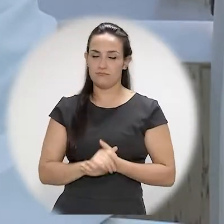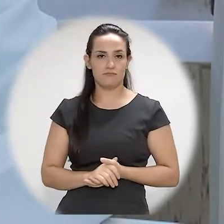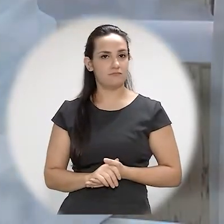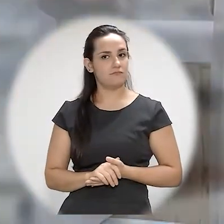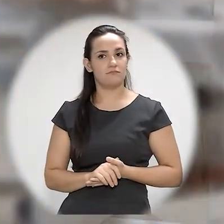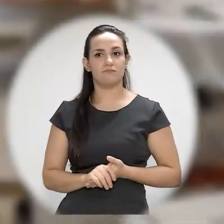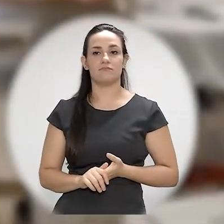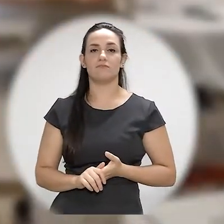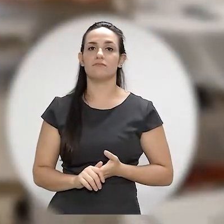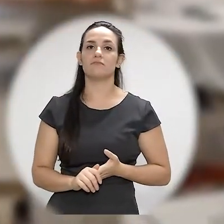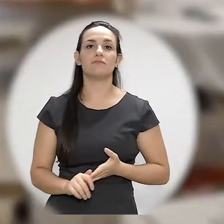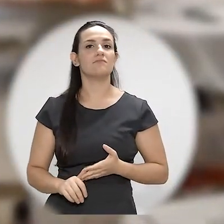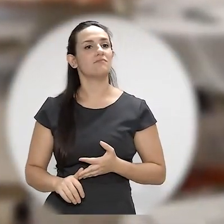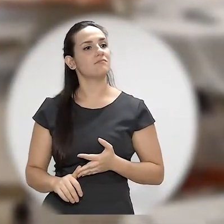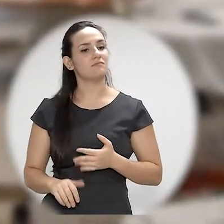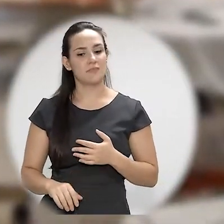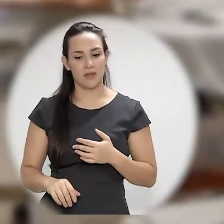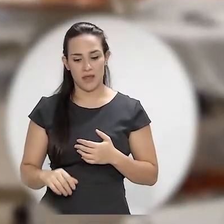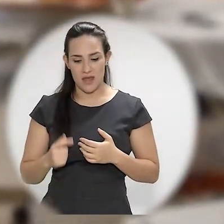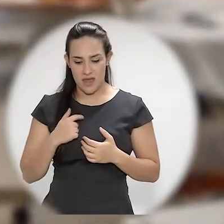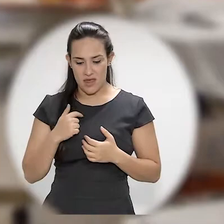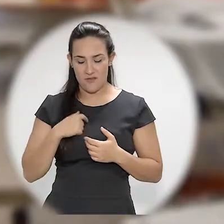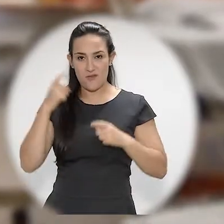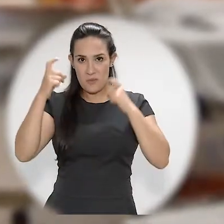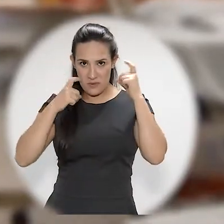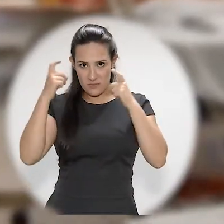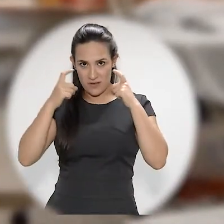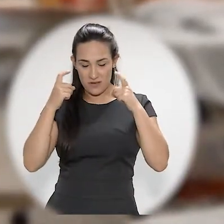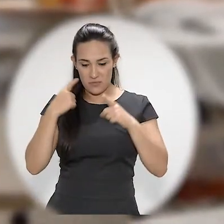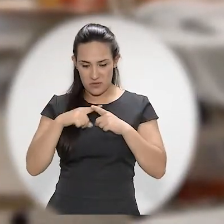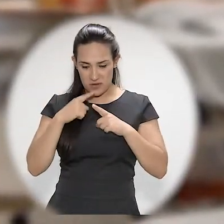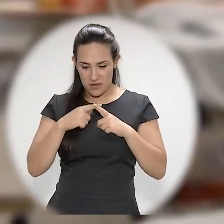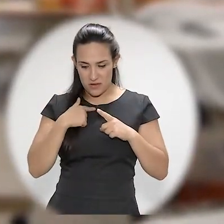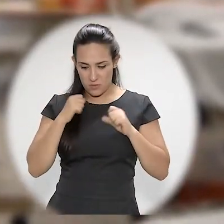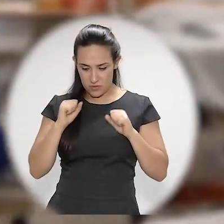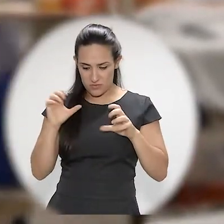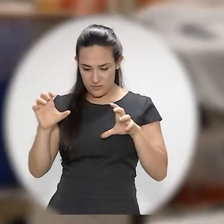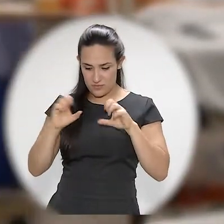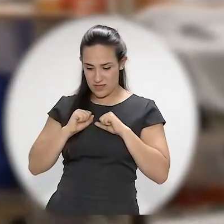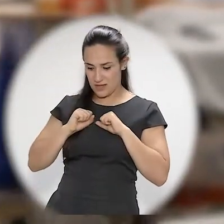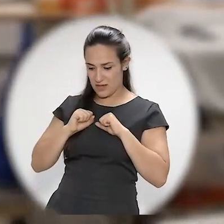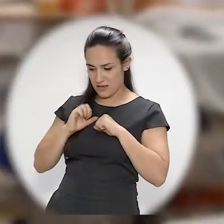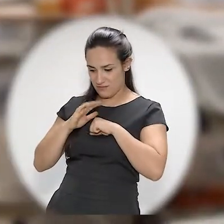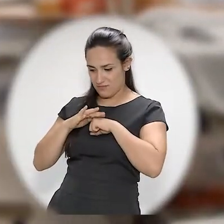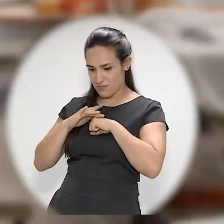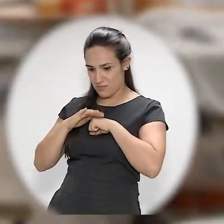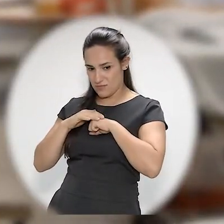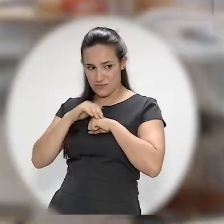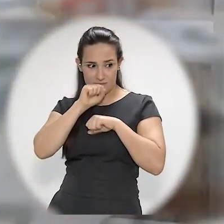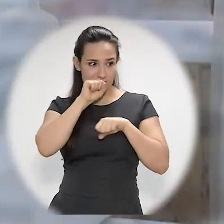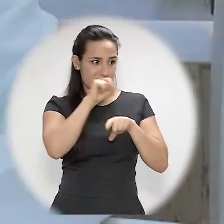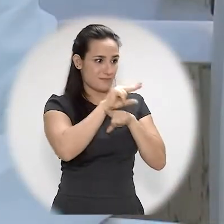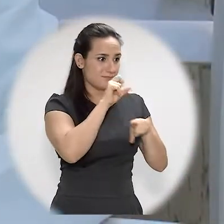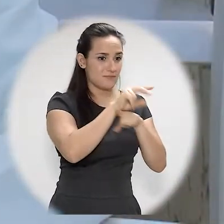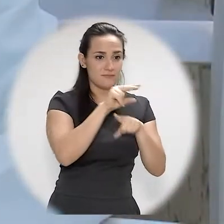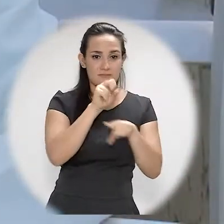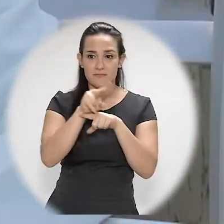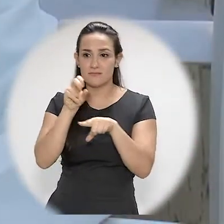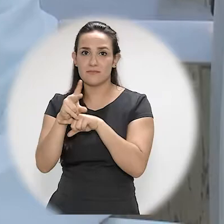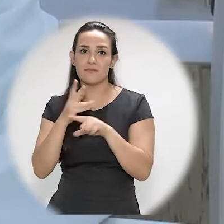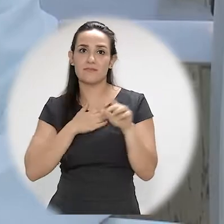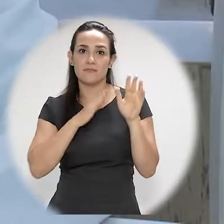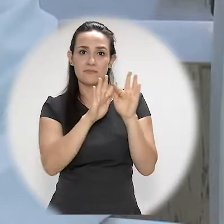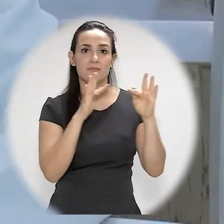nós pensamos que podemos levar o vírus, não apenas ficar doentes, mas levar para dentro de casa e acabar passando para